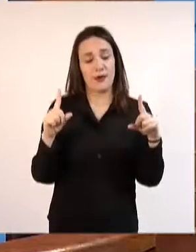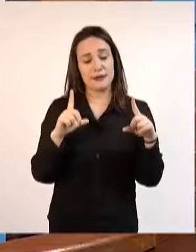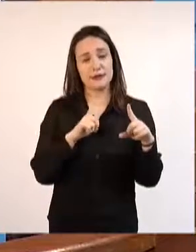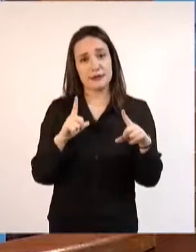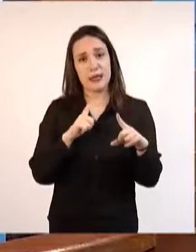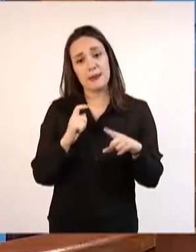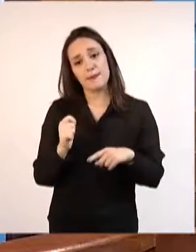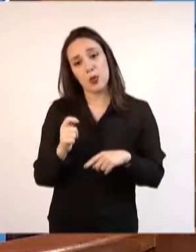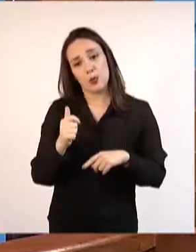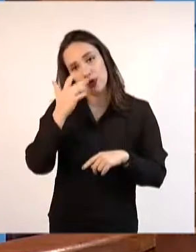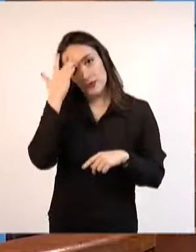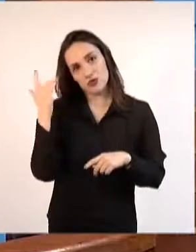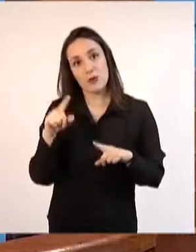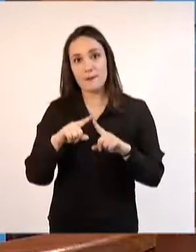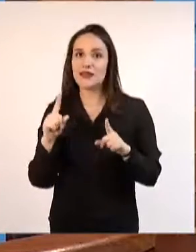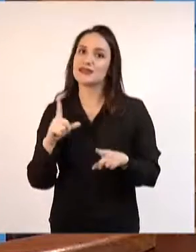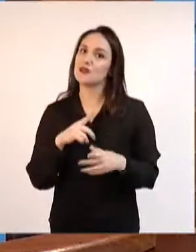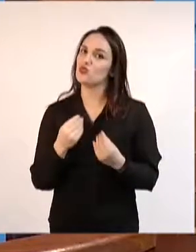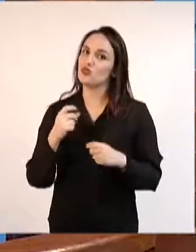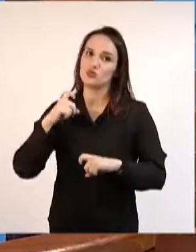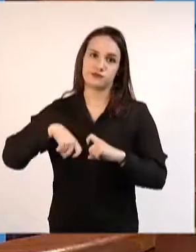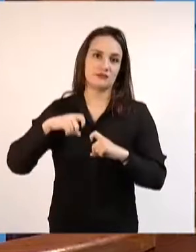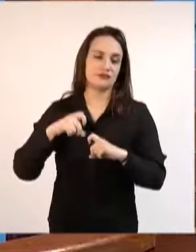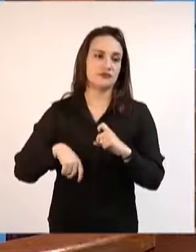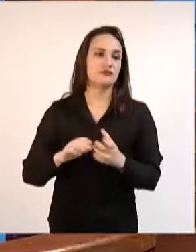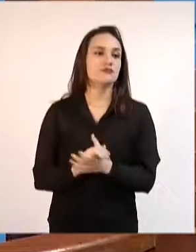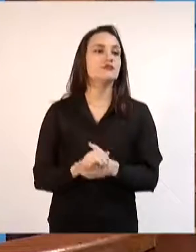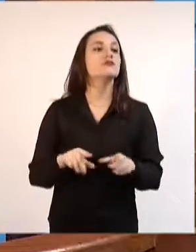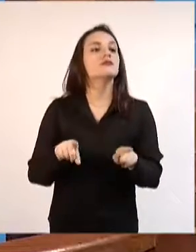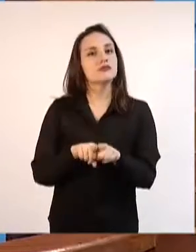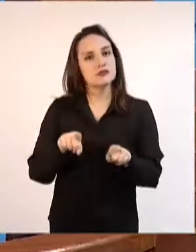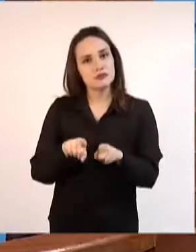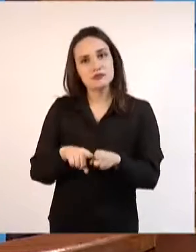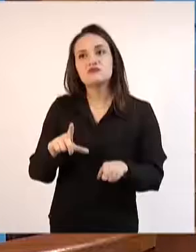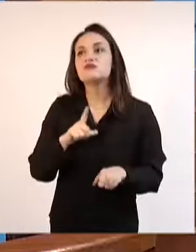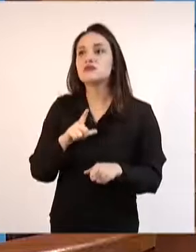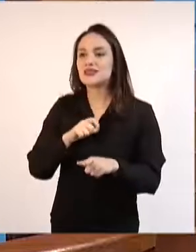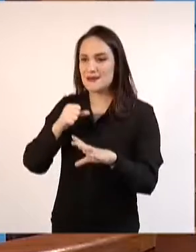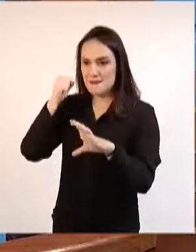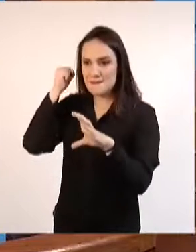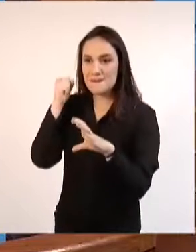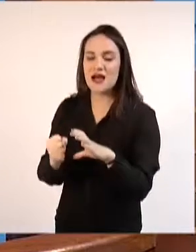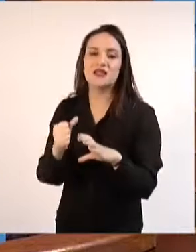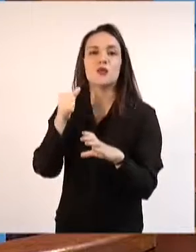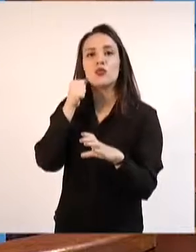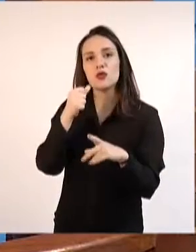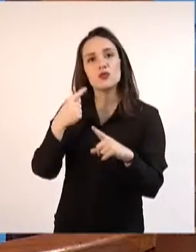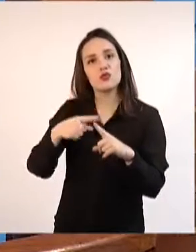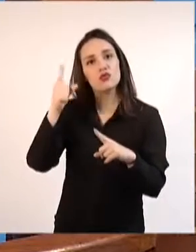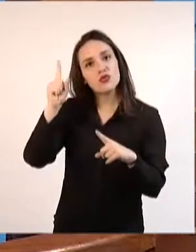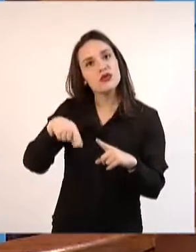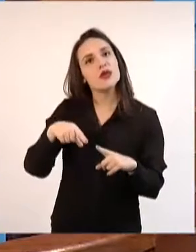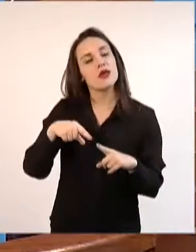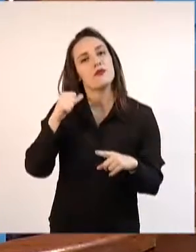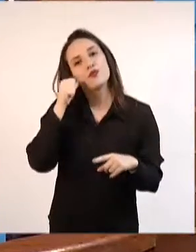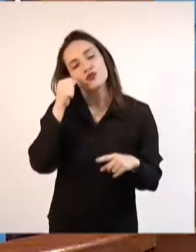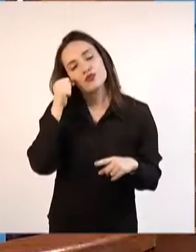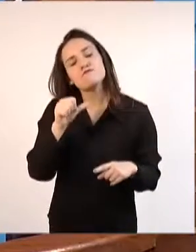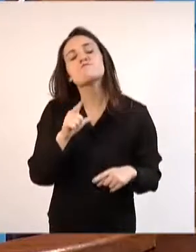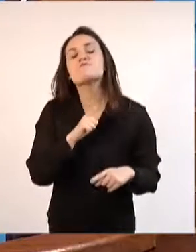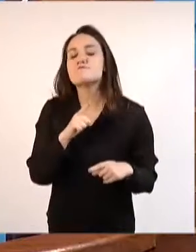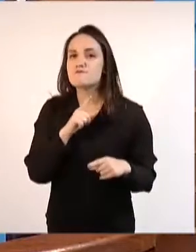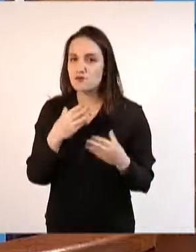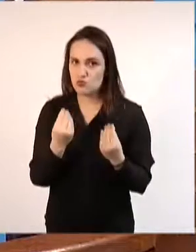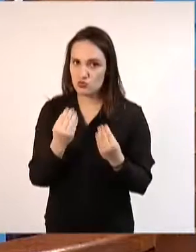Infelizmente. É o 6º com maior índice de assassinatos contra mulheres por gênero. É o 6º por feminicídio no